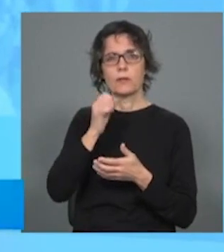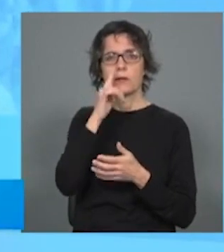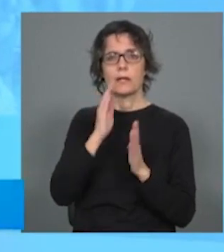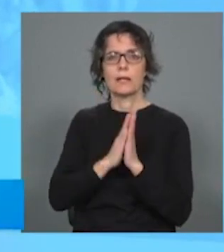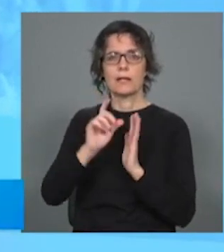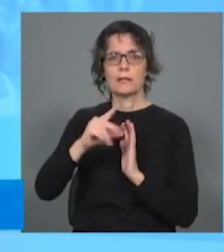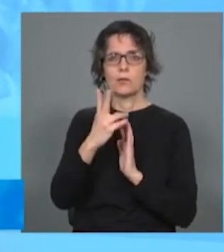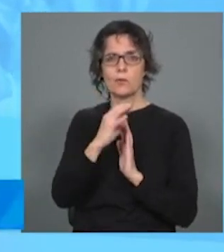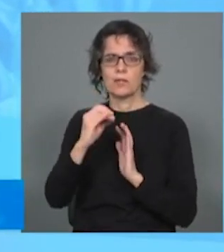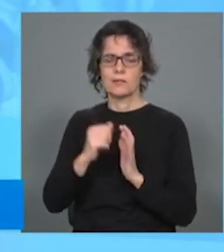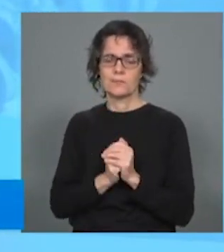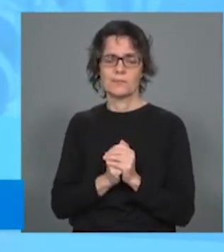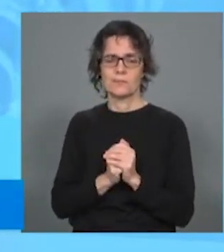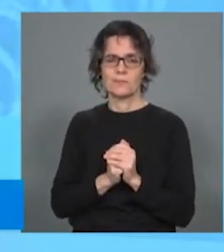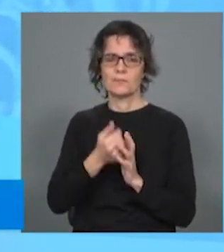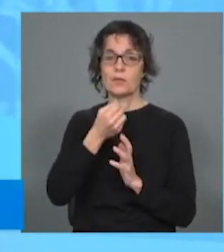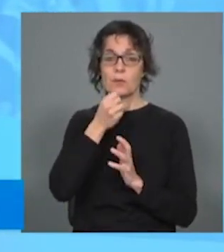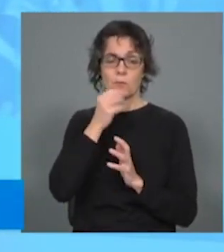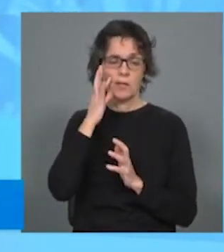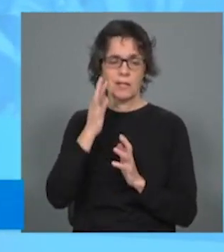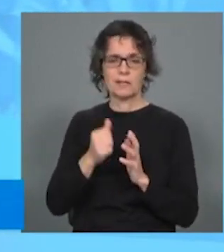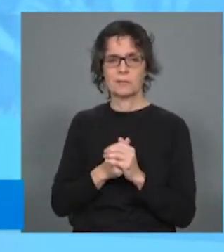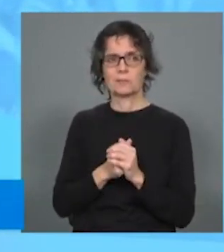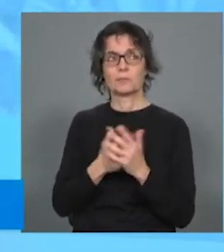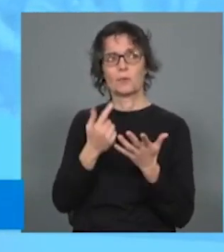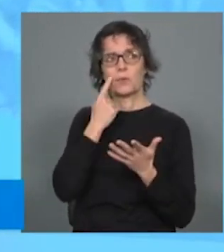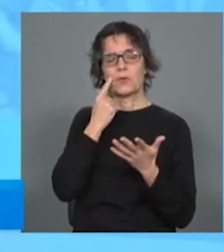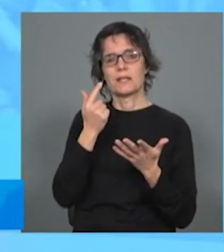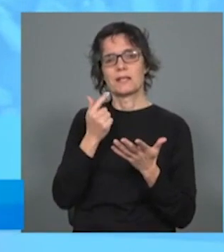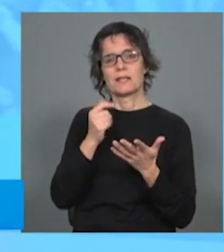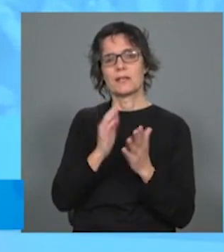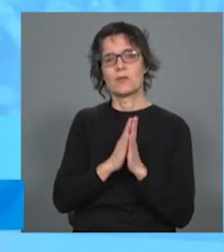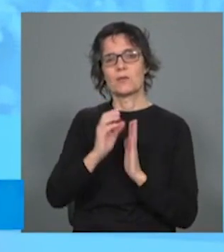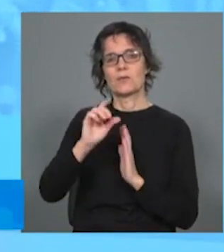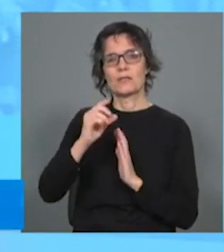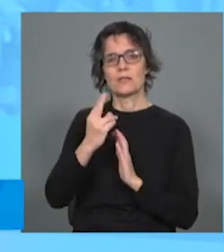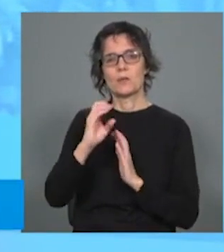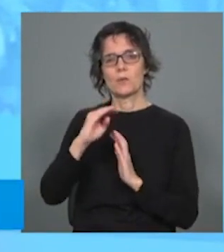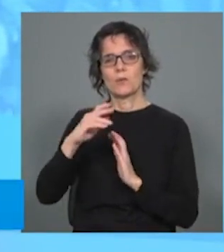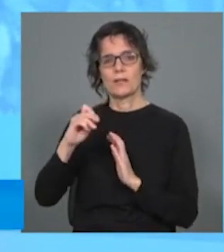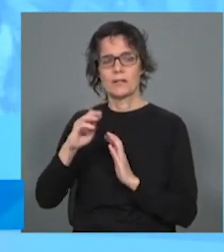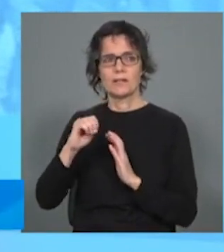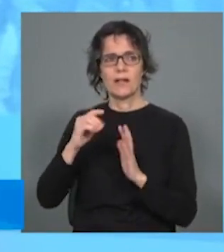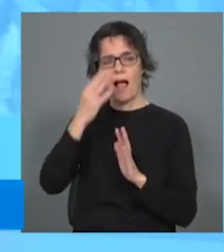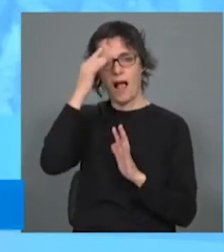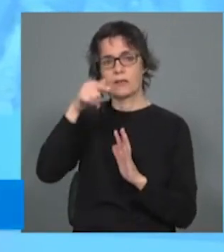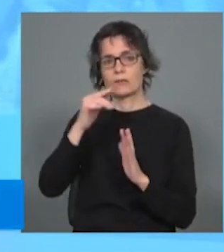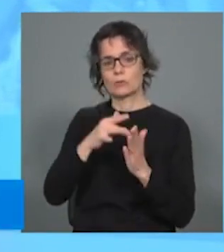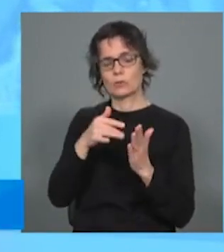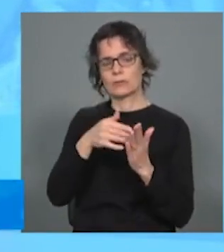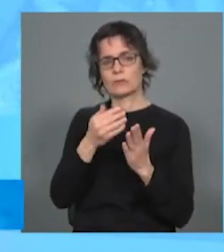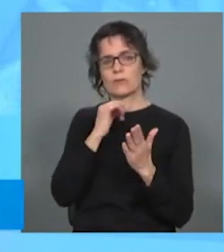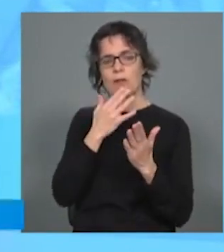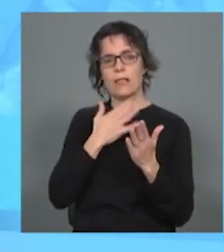Muito boa tarde. Mais do que ficarmos a conhecer quem foi São Lucas, vamos sobretudo